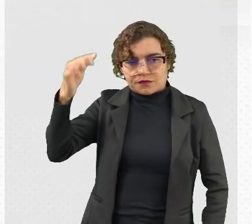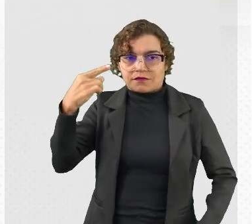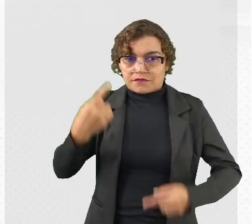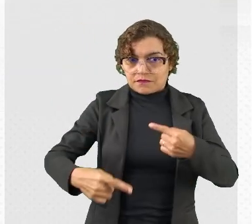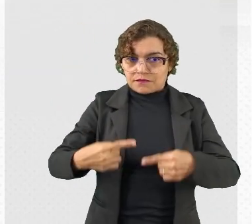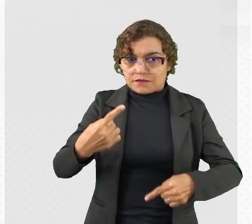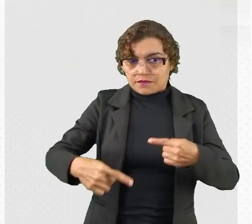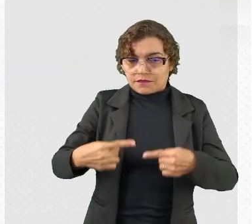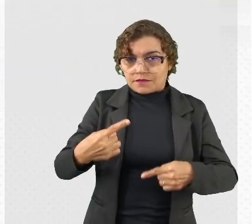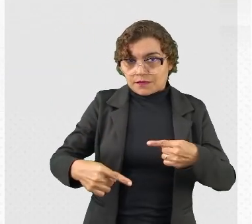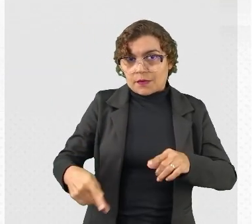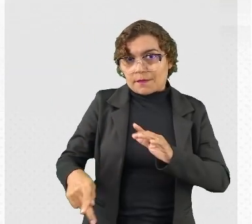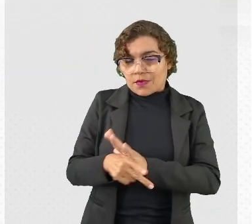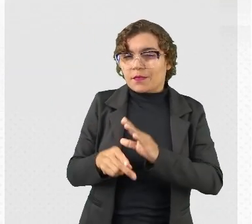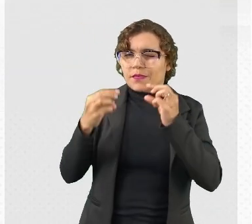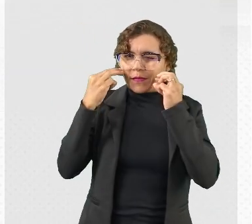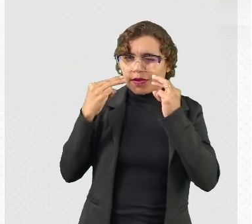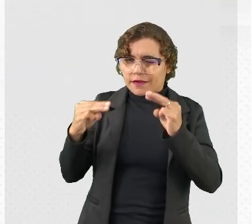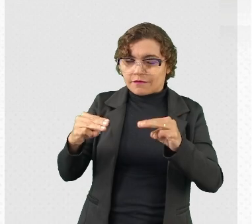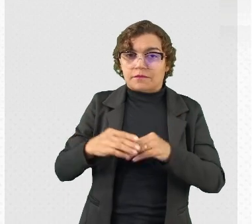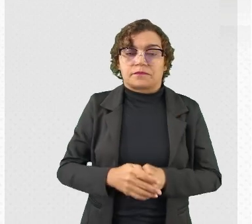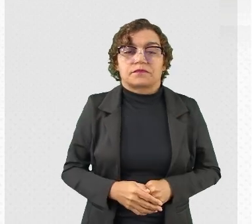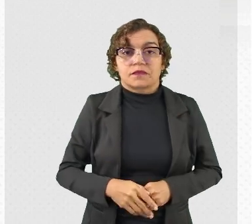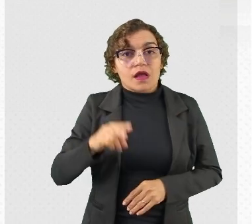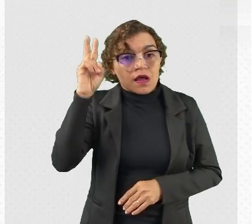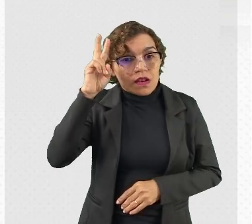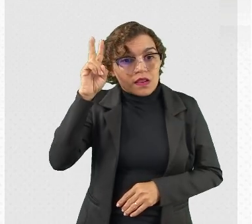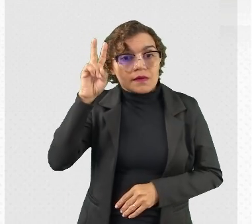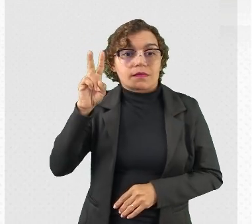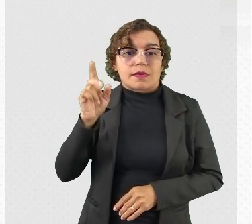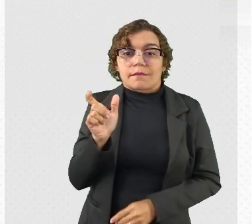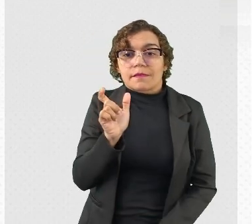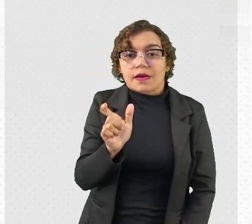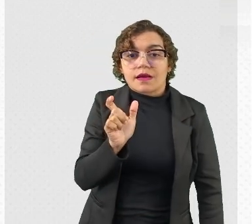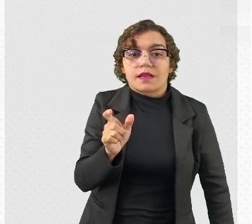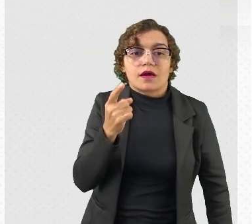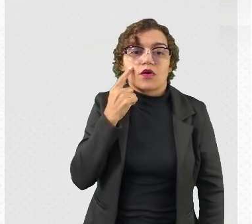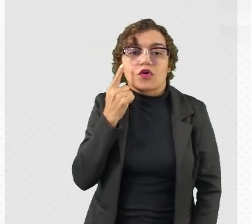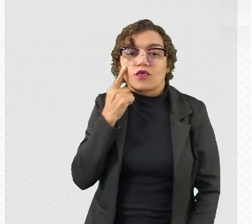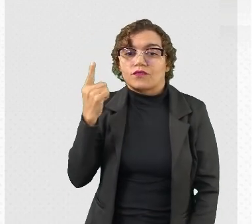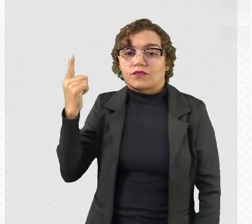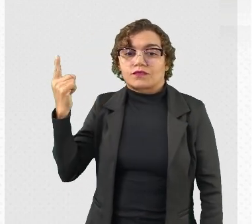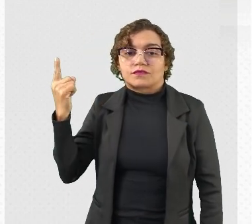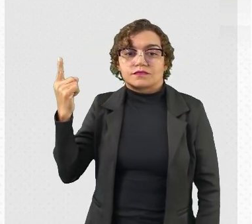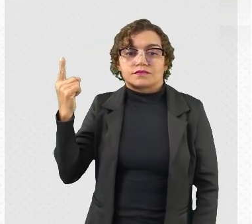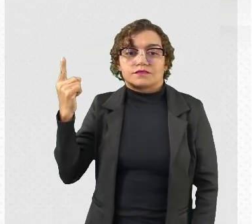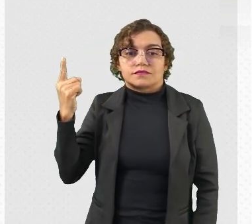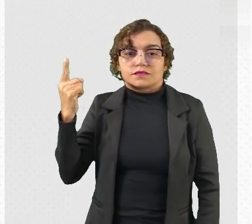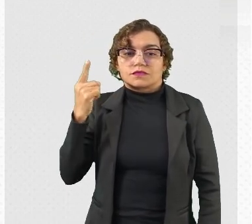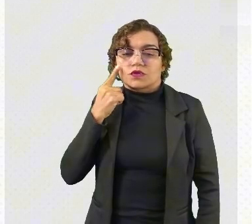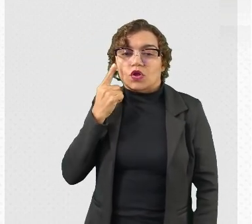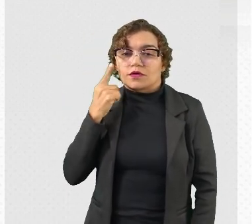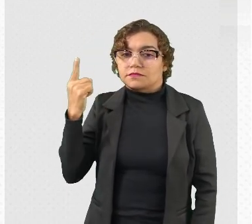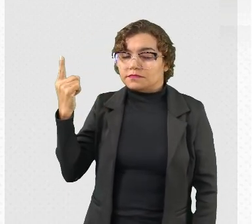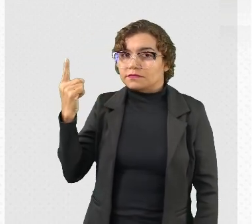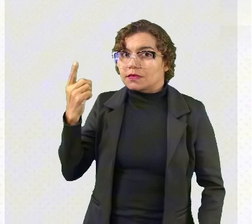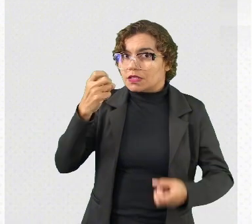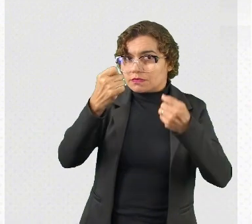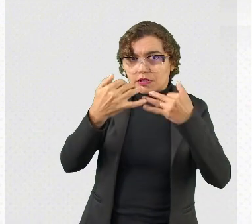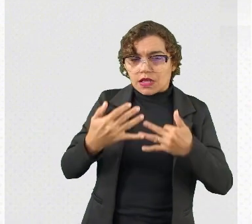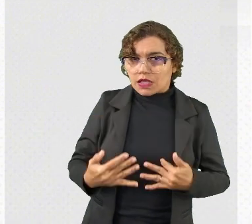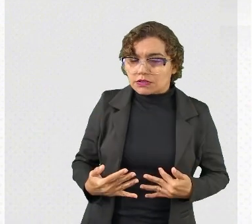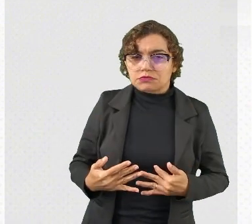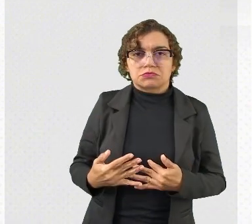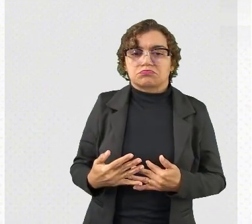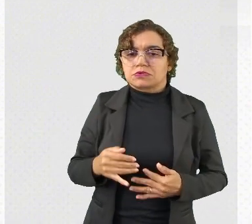política do Maquiavel. Lembra que eu citei esse termo aqui, né, que é atribuído a ele, que é os fins justificam os meios. Ou seja,